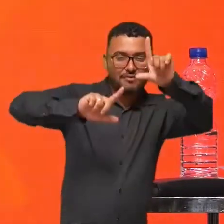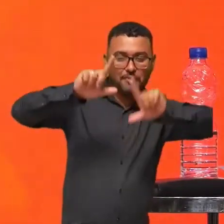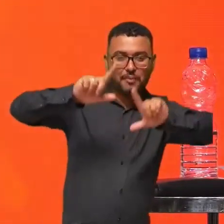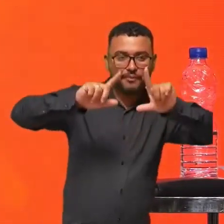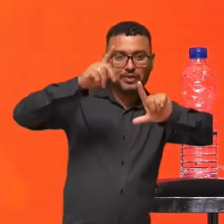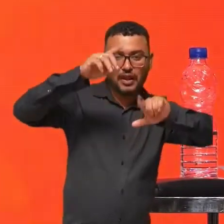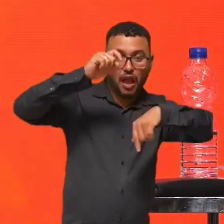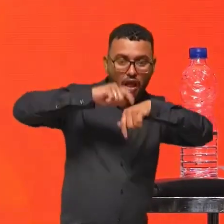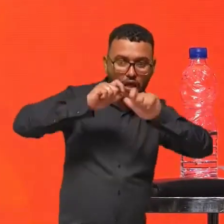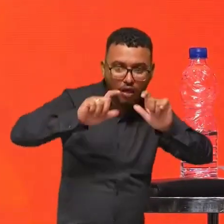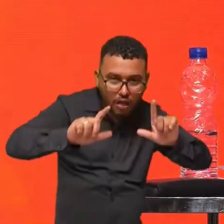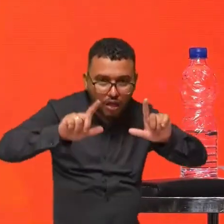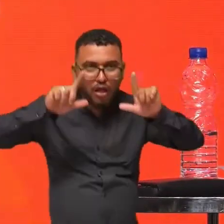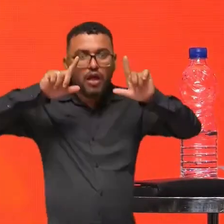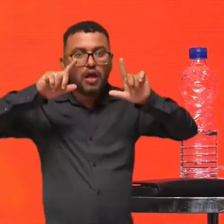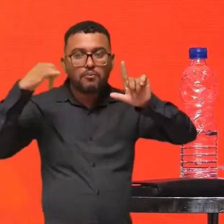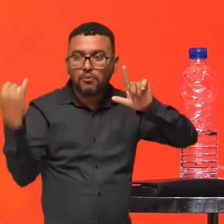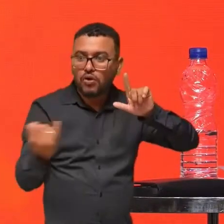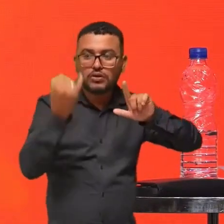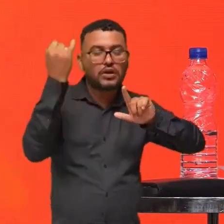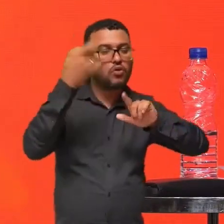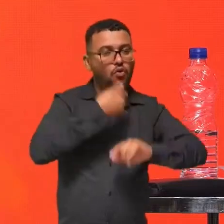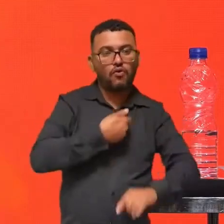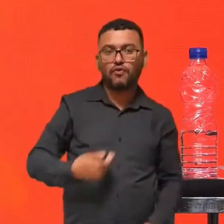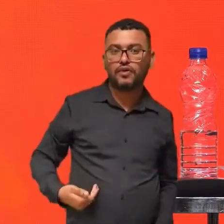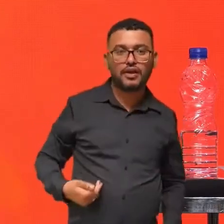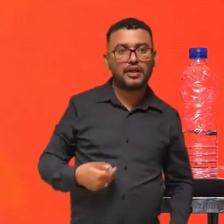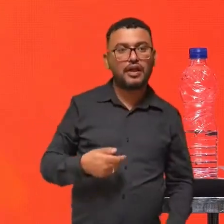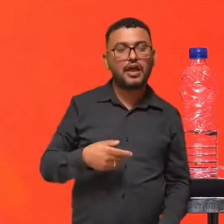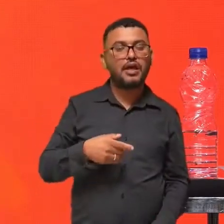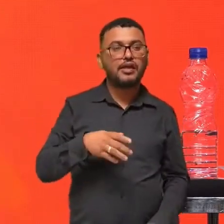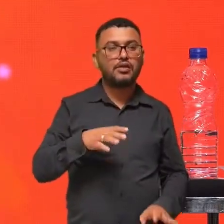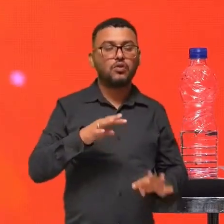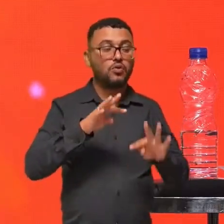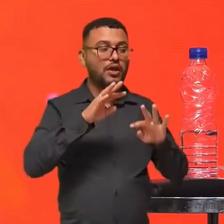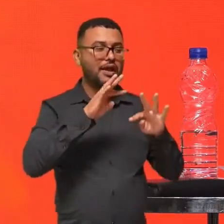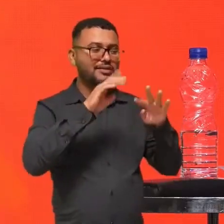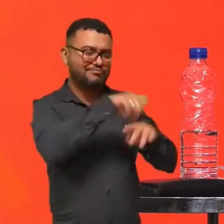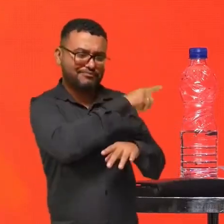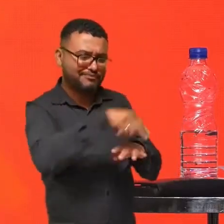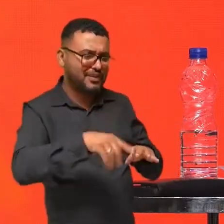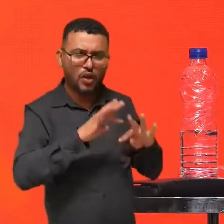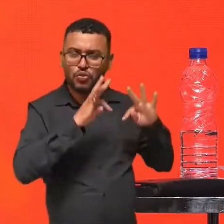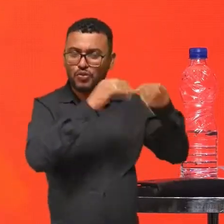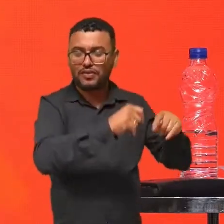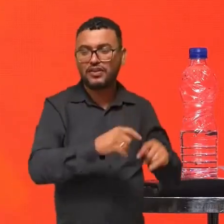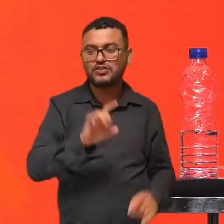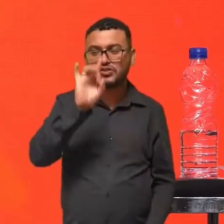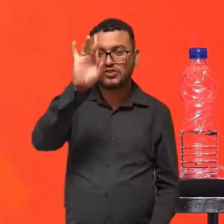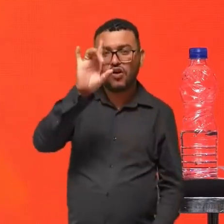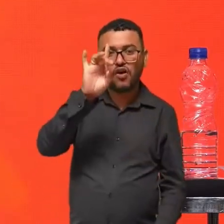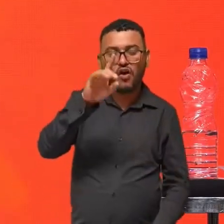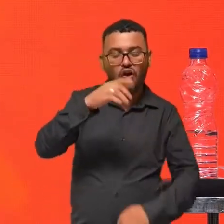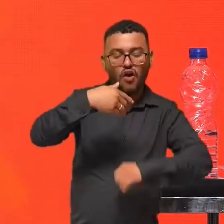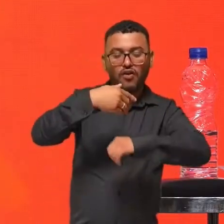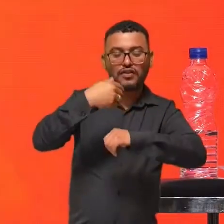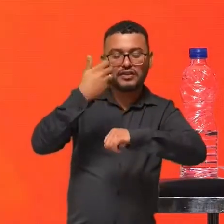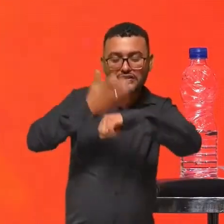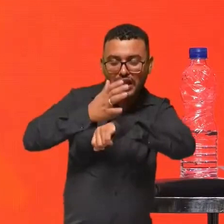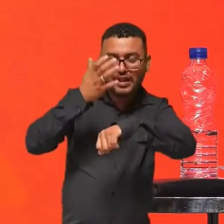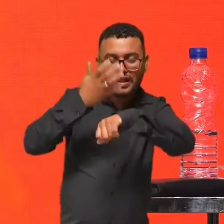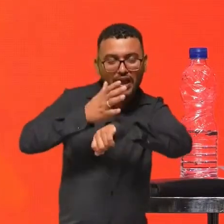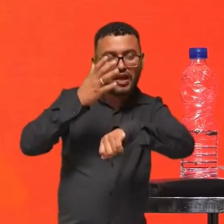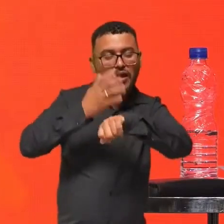governo, ele cancelava tudo, e ficava horas treinando para ter um discurso